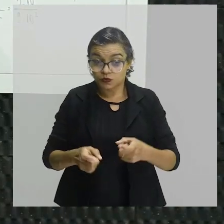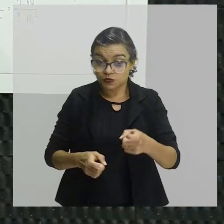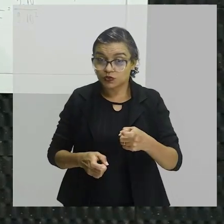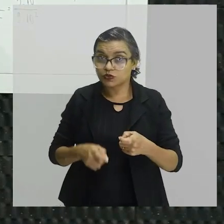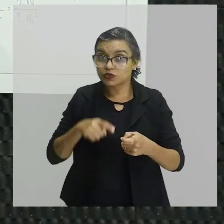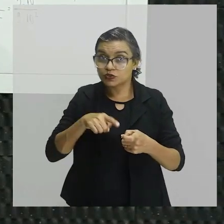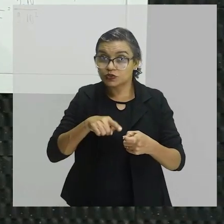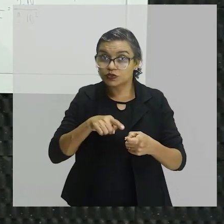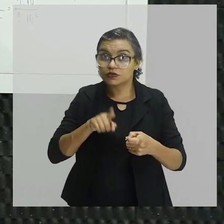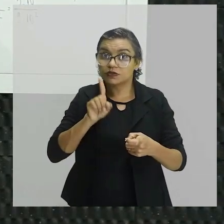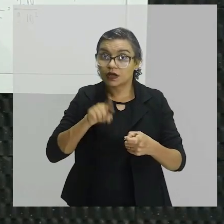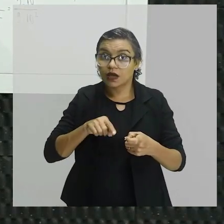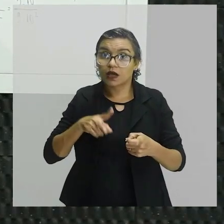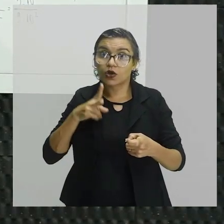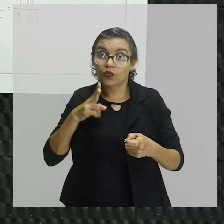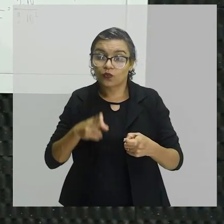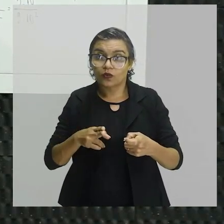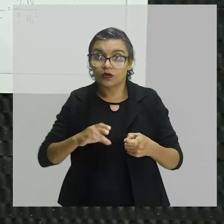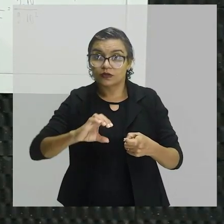x é